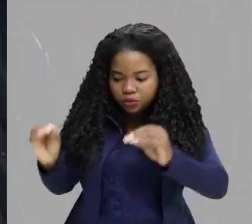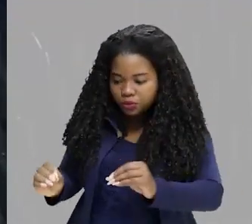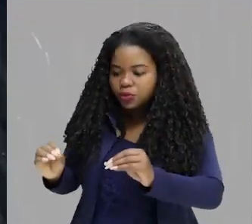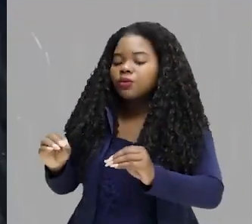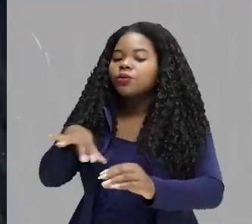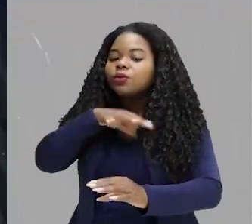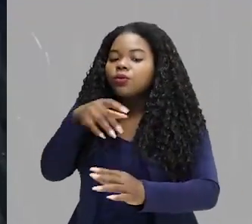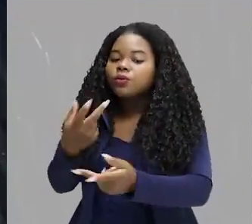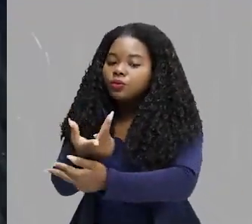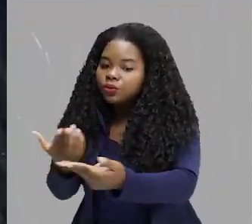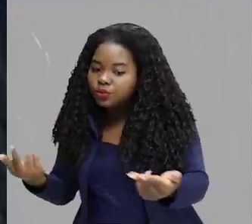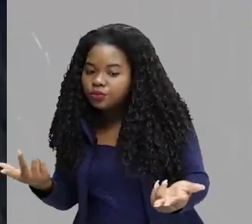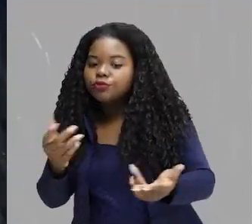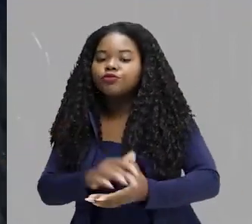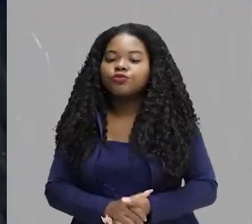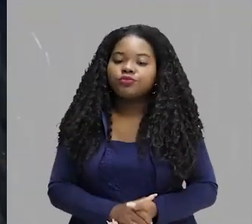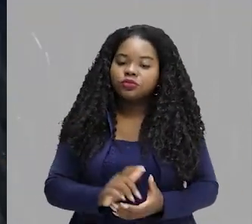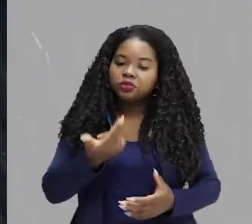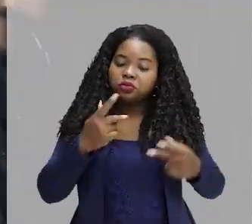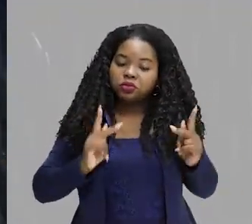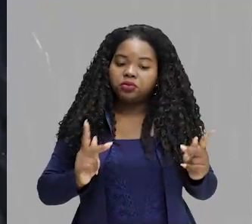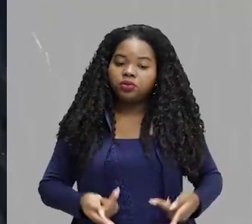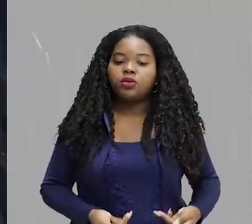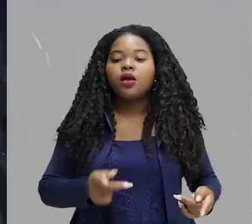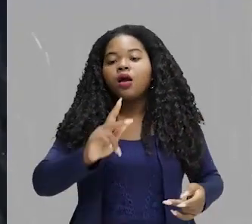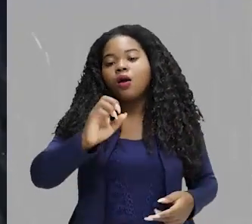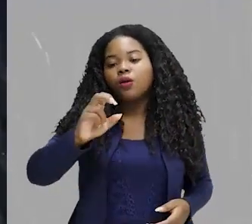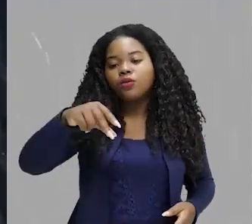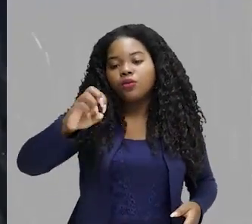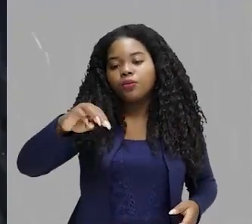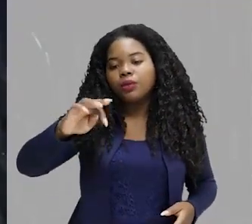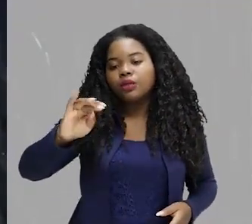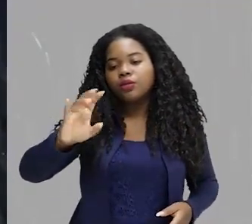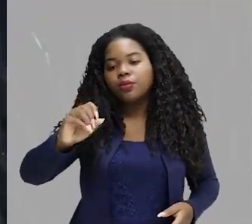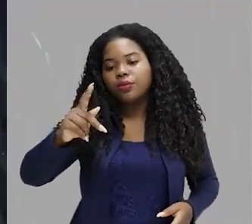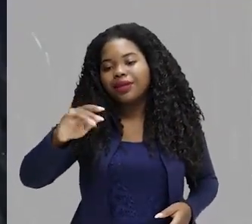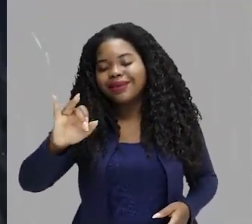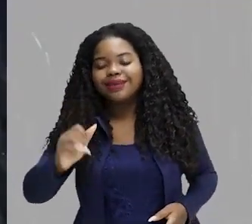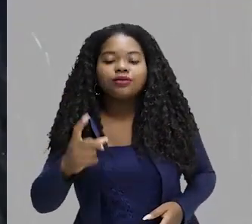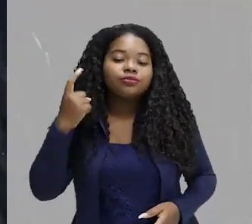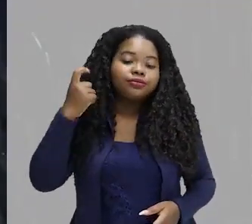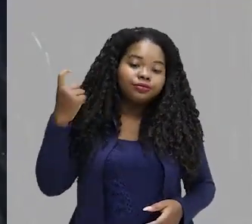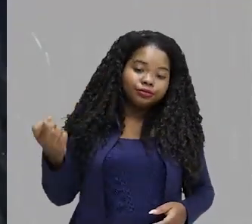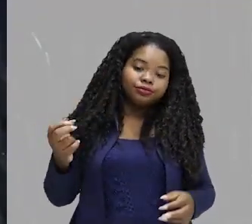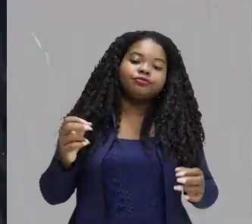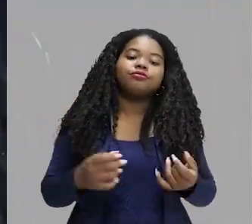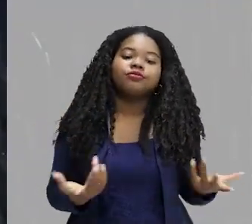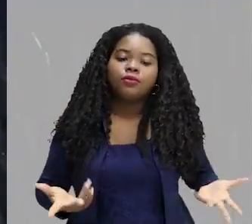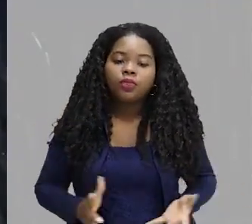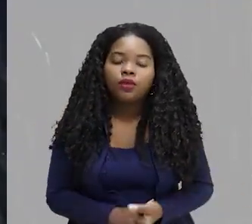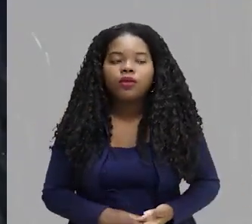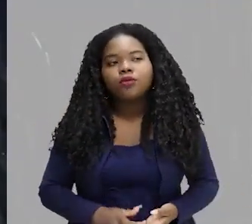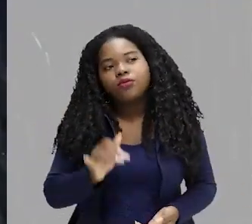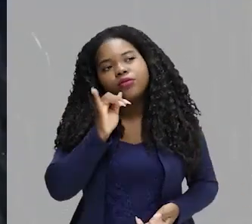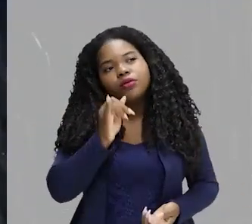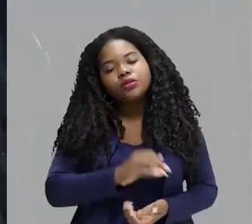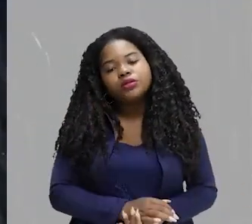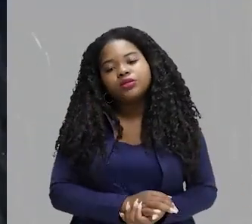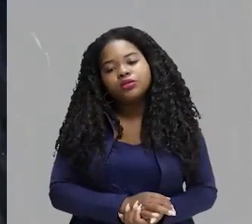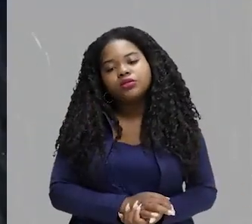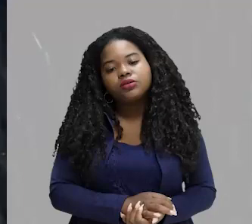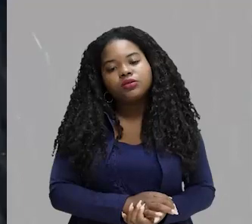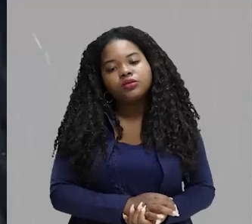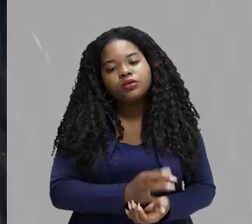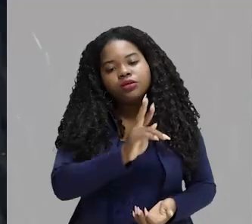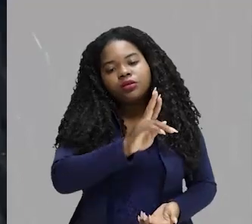ou alguém que não é humano. A onomatopeia é a representação de sons, né? Então, quando você faz, por exemplo, o barulho